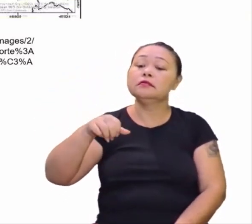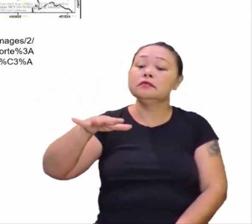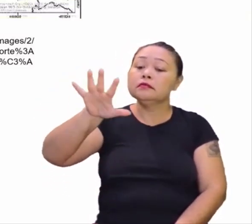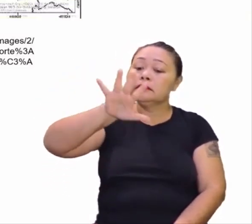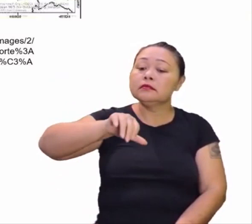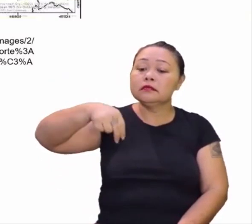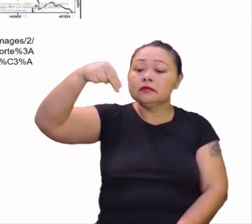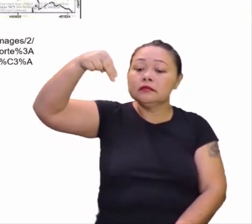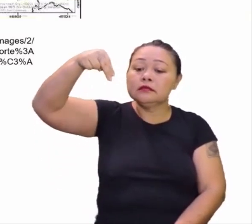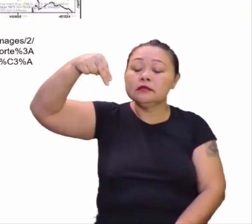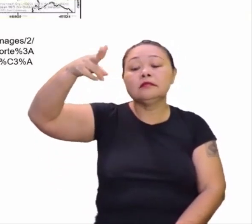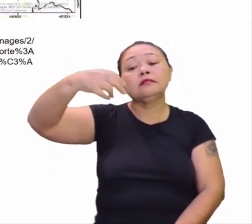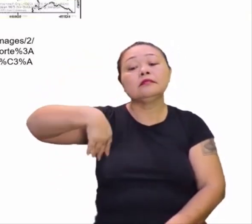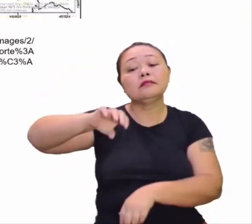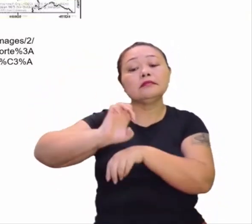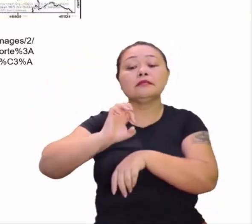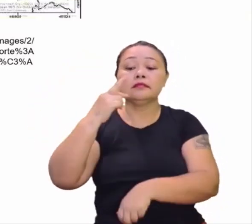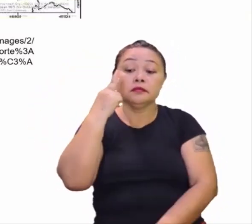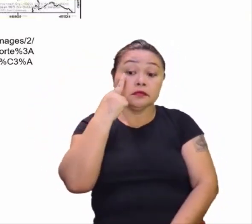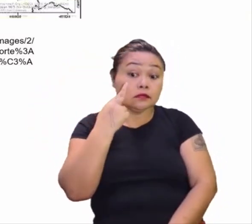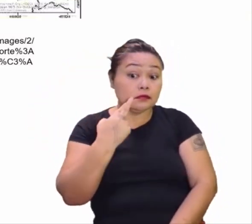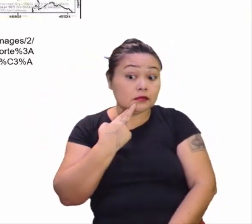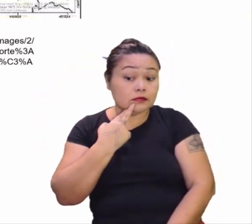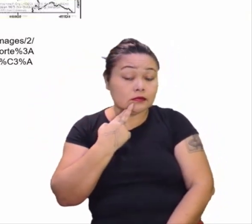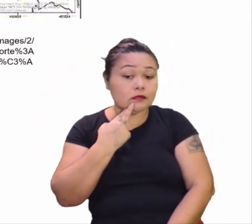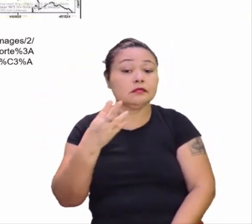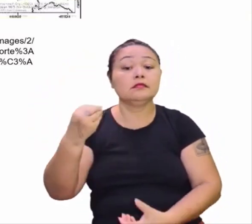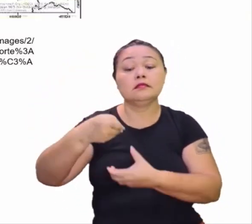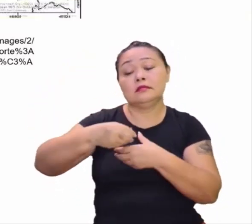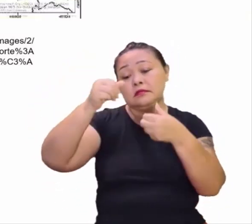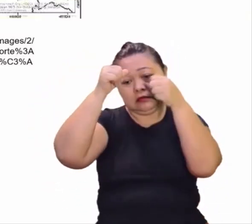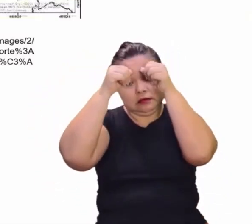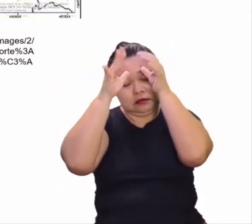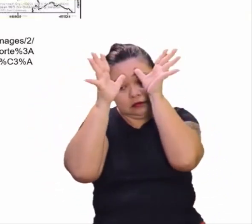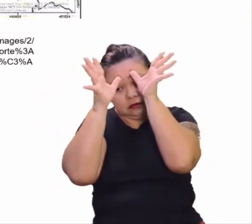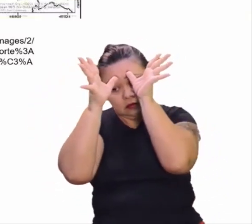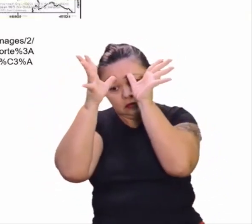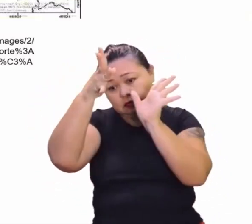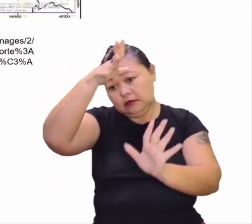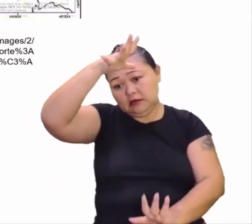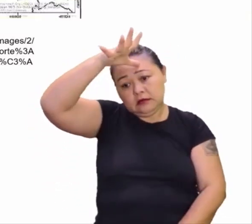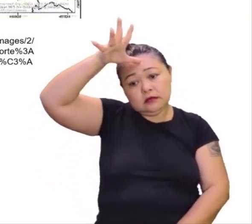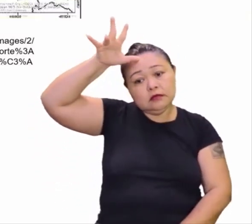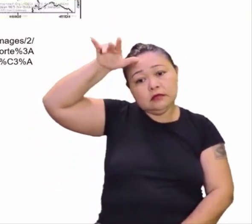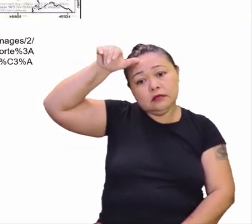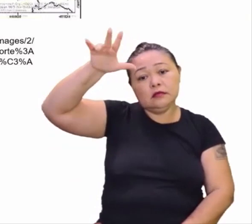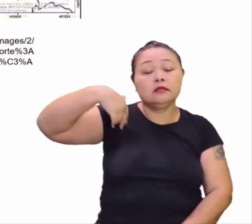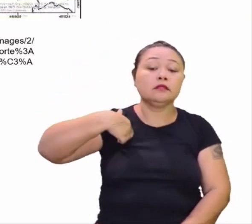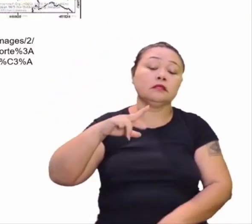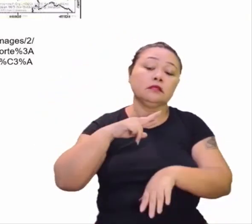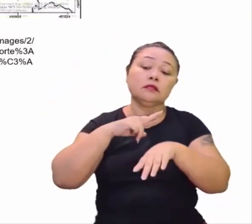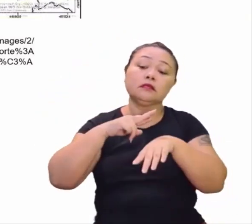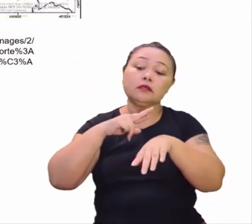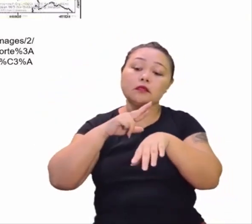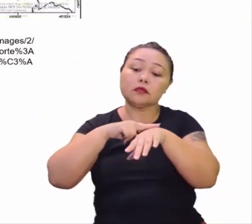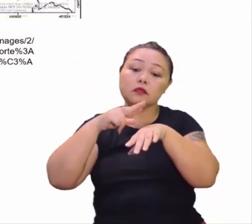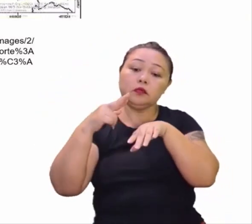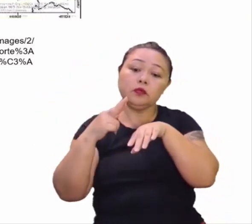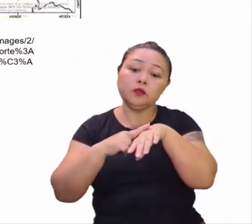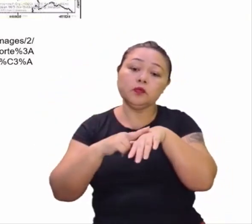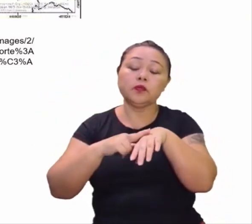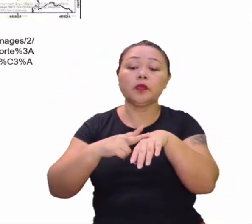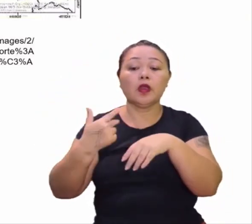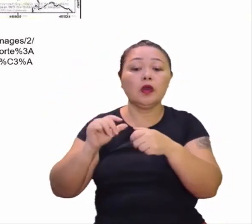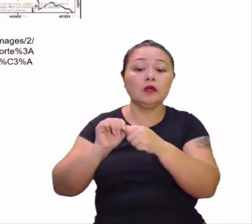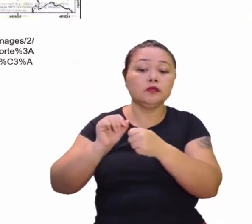norte. E Rondônia faz parte da região norte, juntamente com o Acre, o Amazonas, Roraima, o Amapá, o Pará